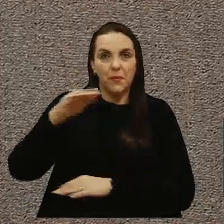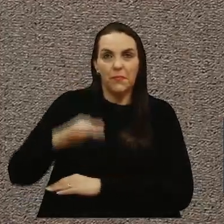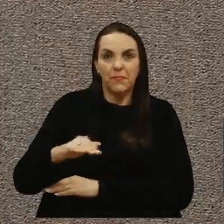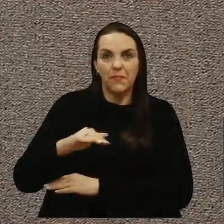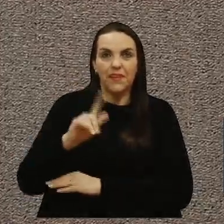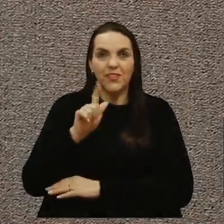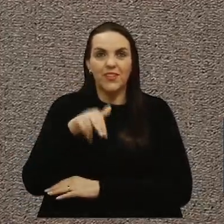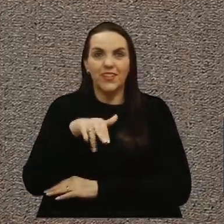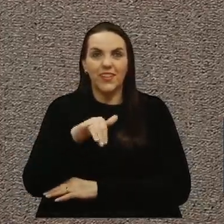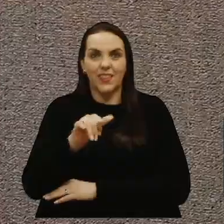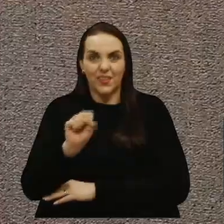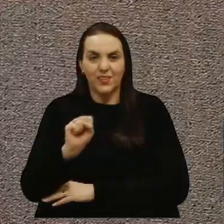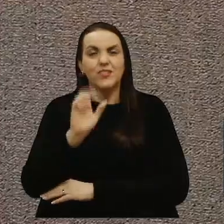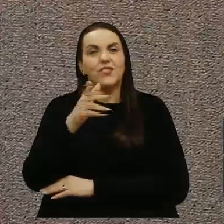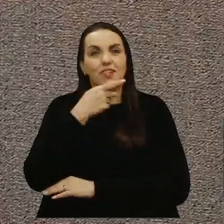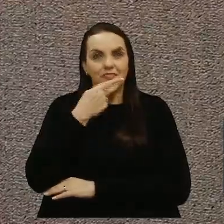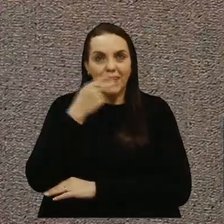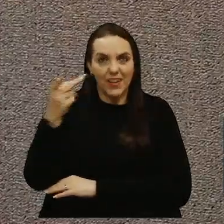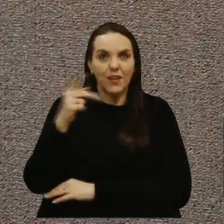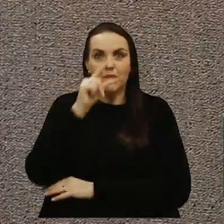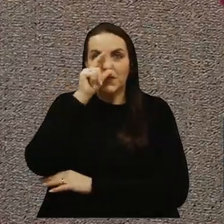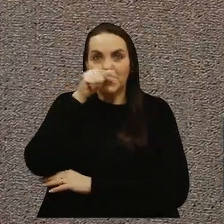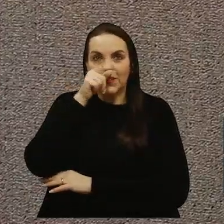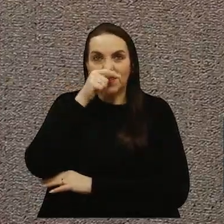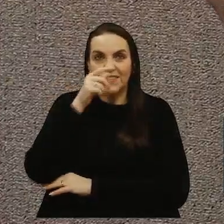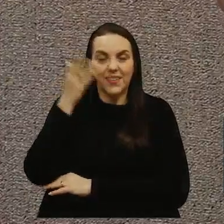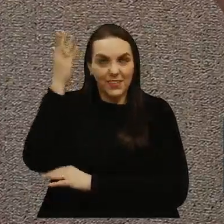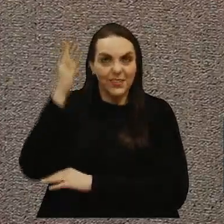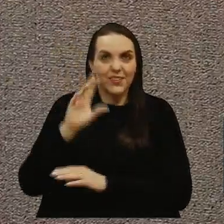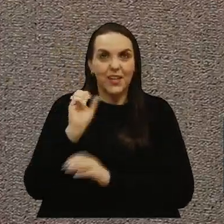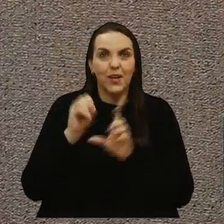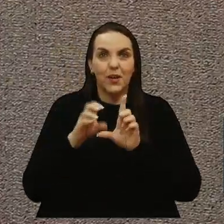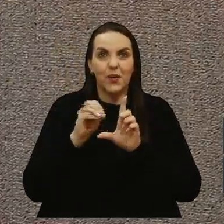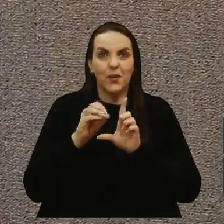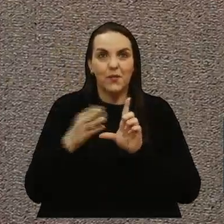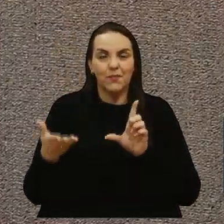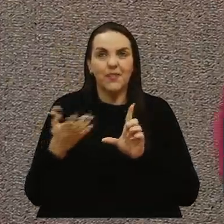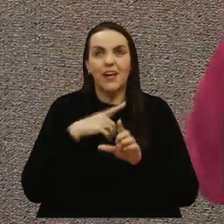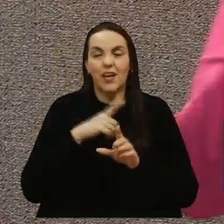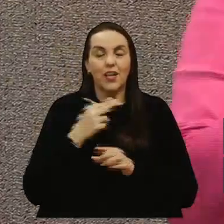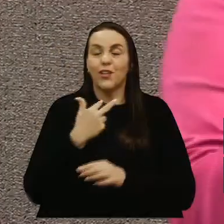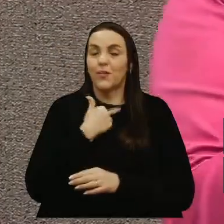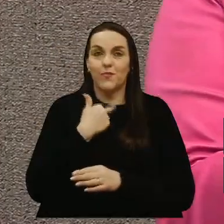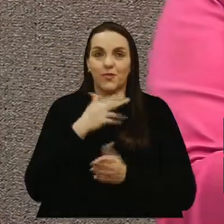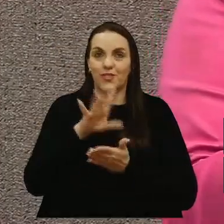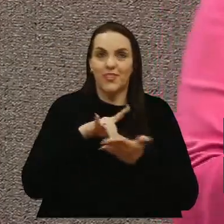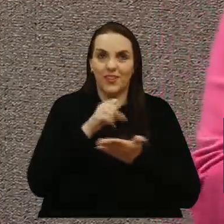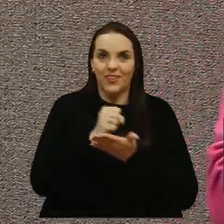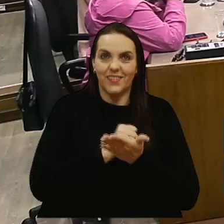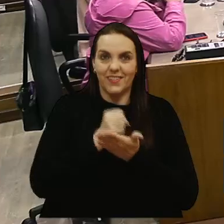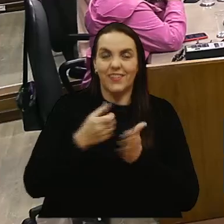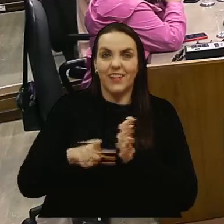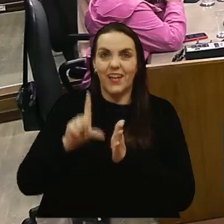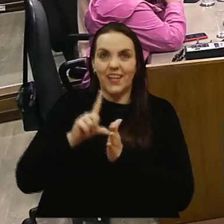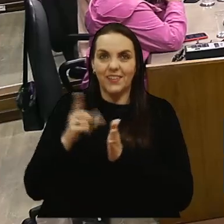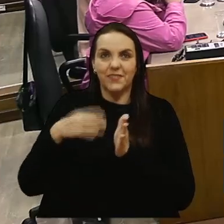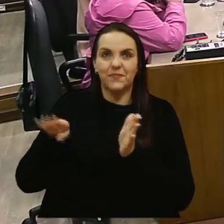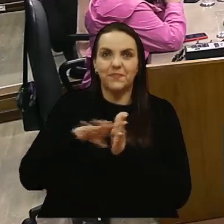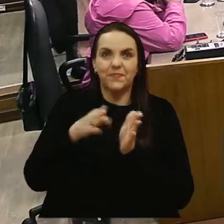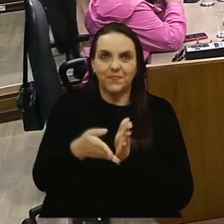Huck, a gente já falou sobre ele aqui, né, presidente? Mas ele não podia, por uma questão contratual, vir antes.